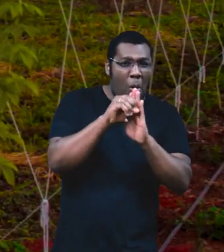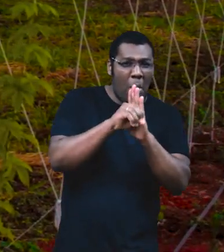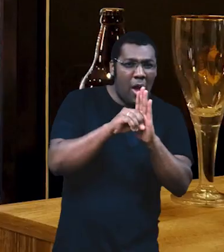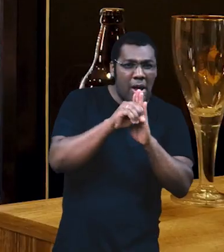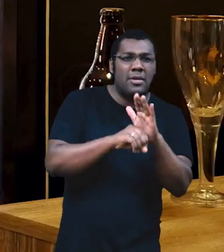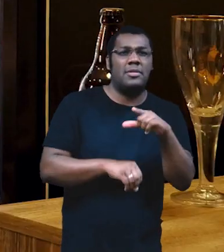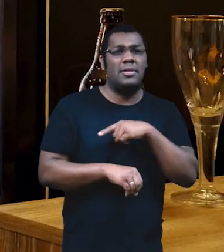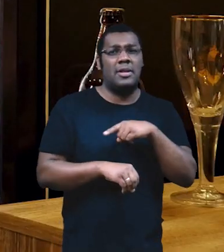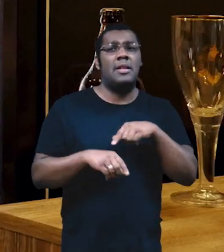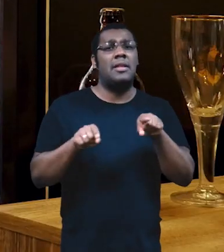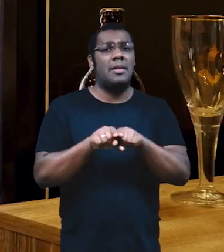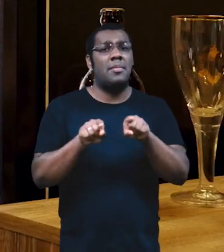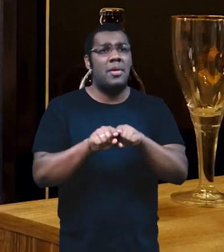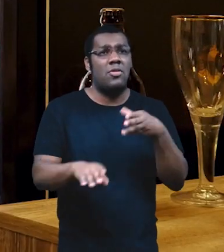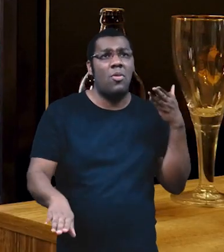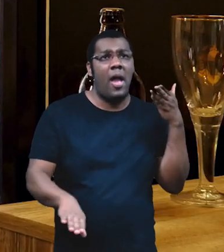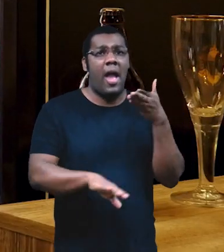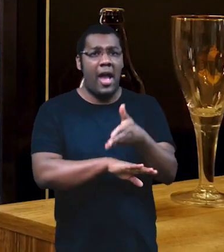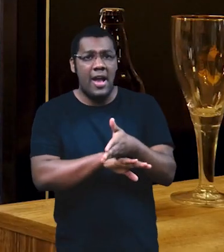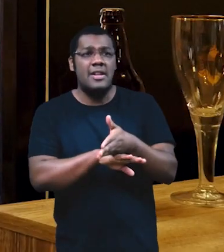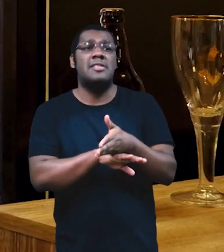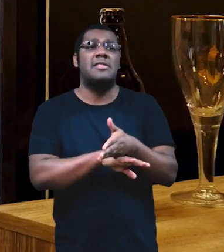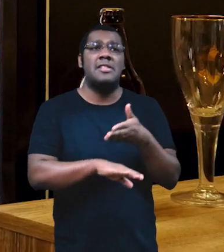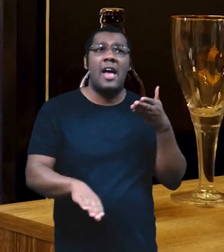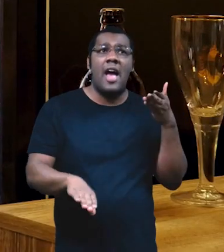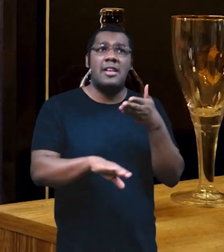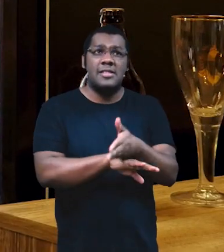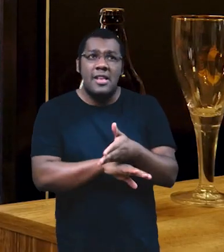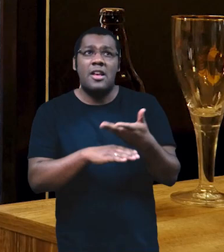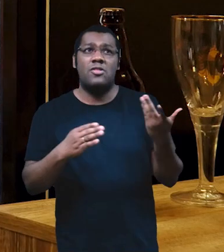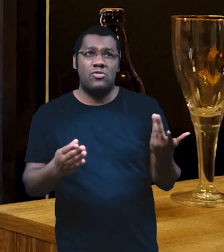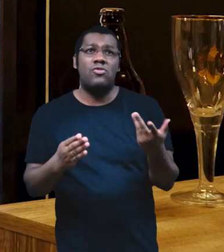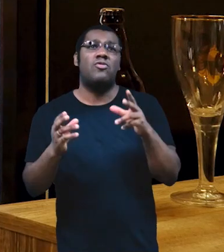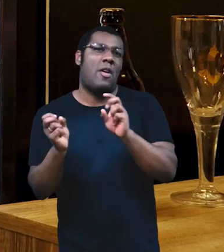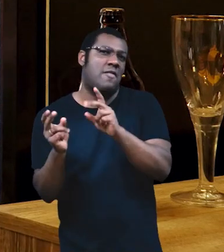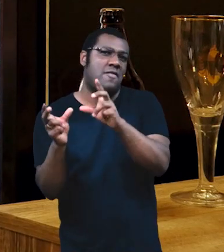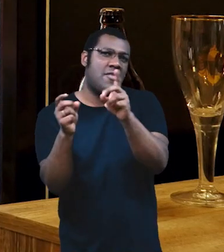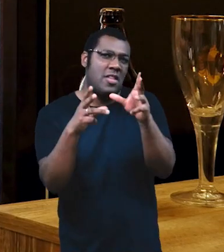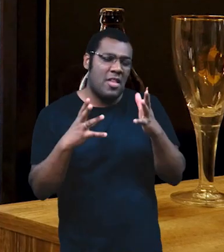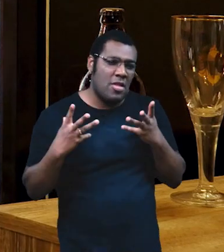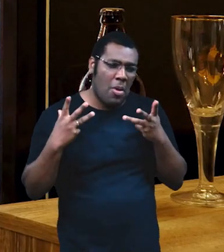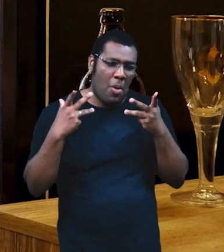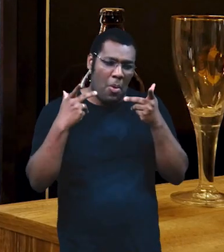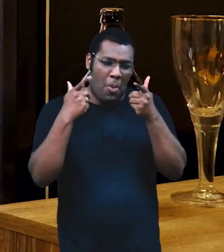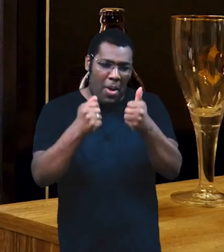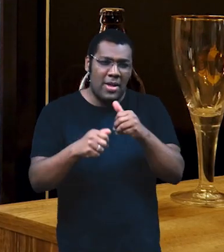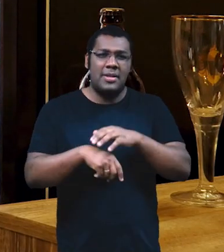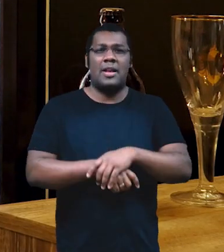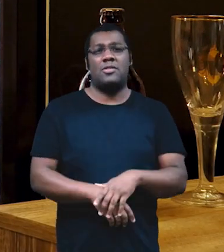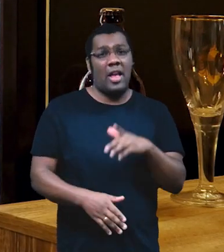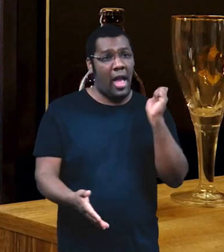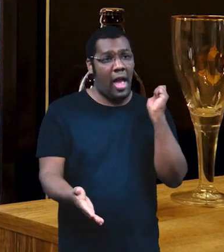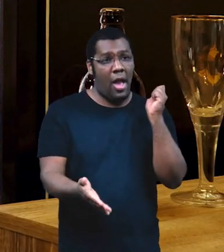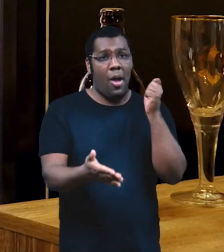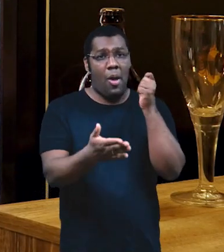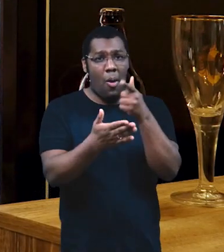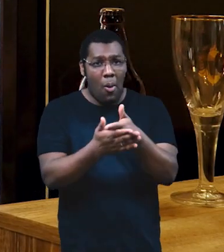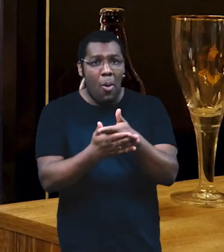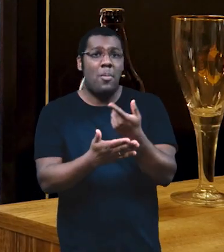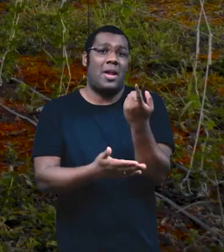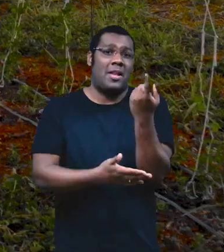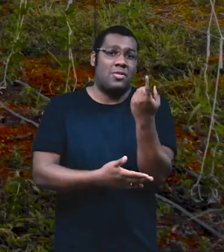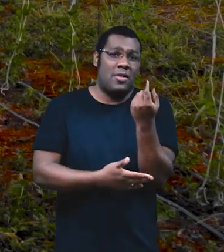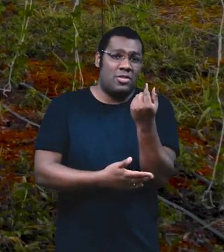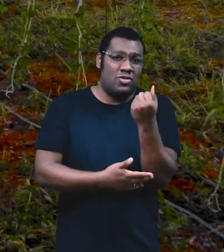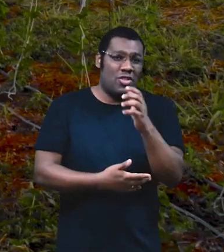a insumos com melhor custo-benefício, né, insumos que vão entregar uma excelente qualidade, custando o mesmo tanto ou menos do que o que a gente encontra fora do